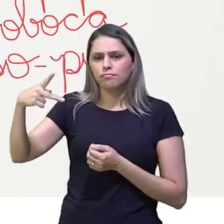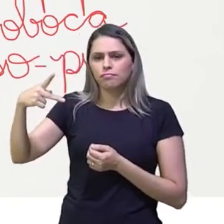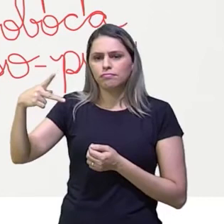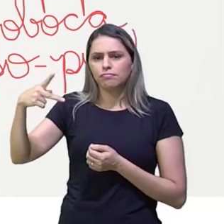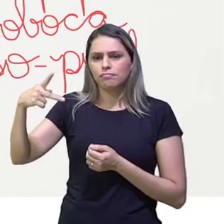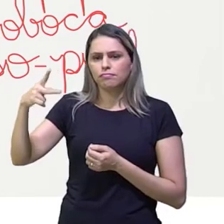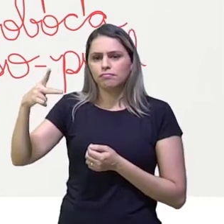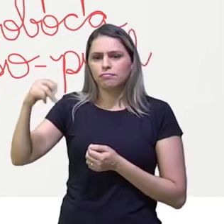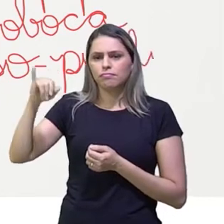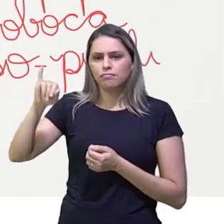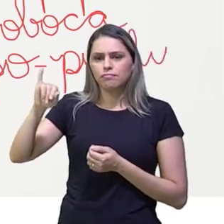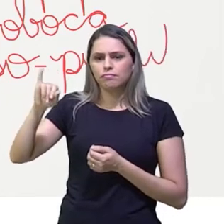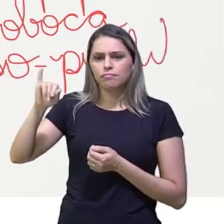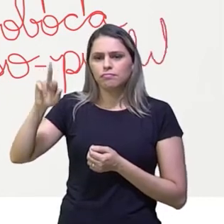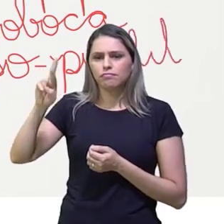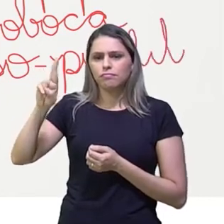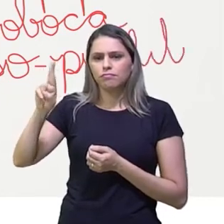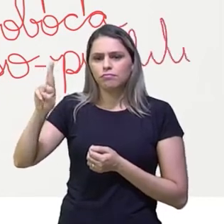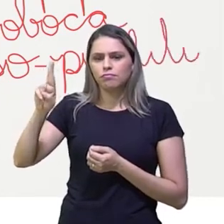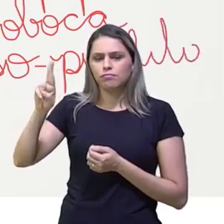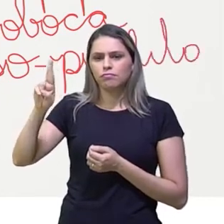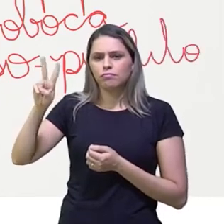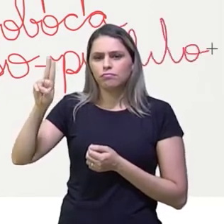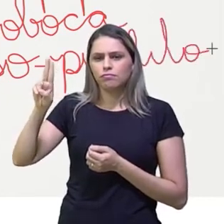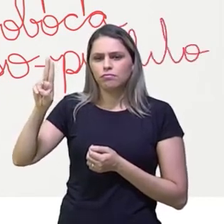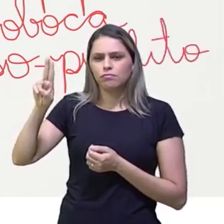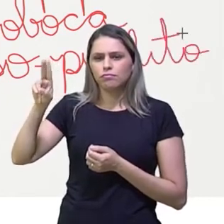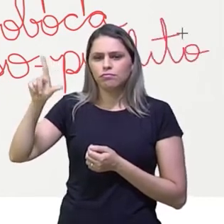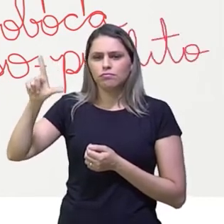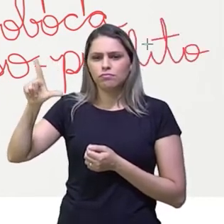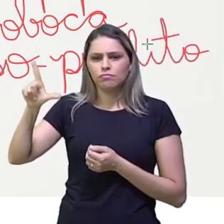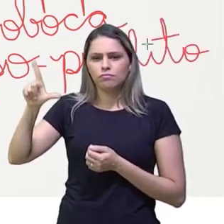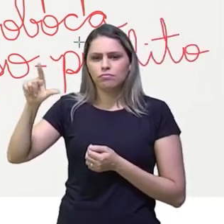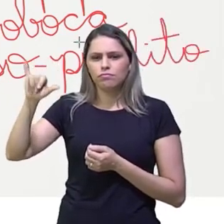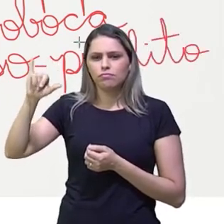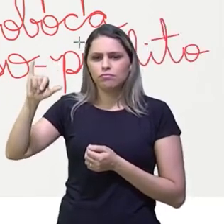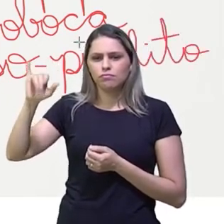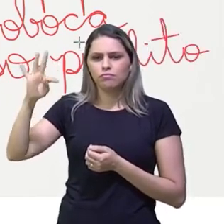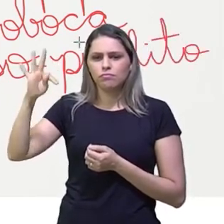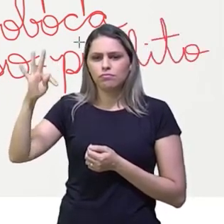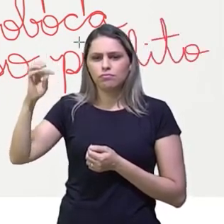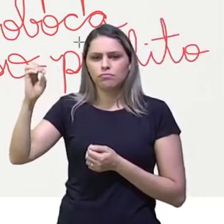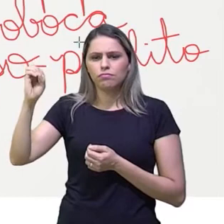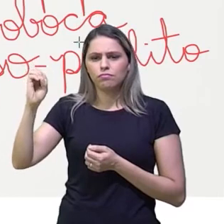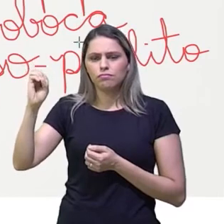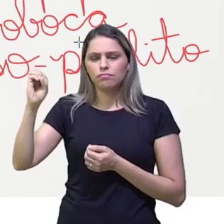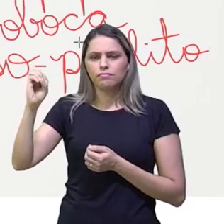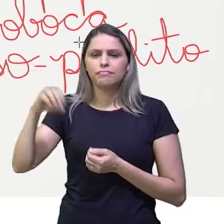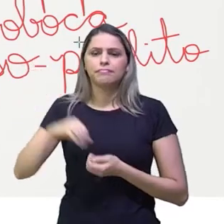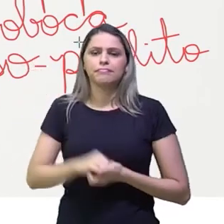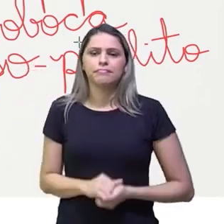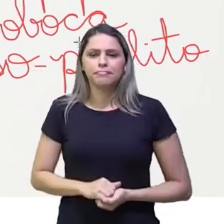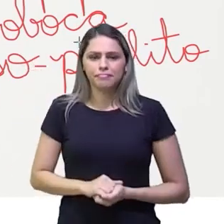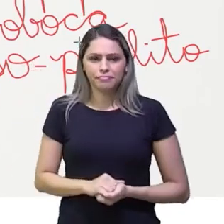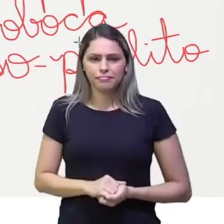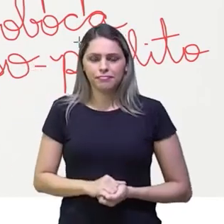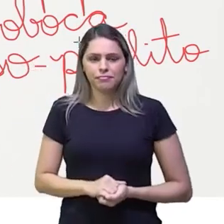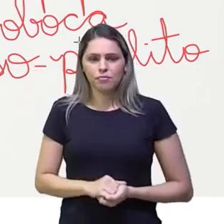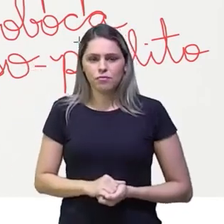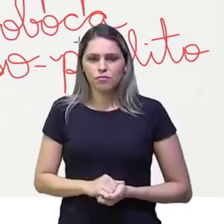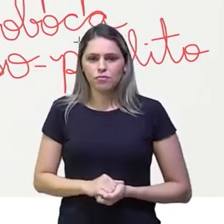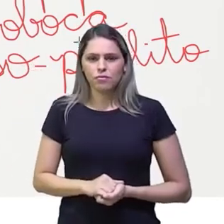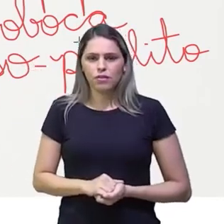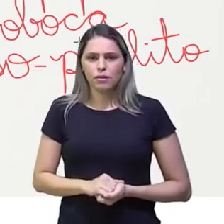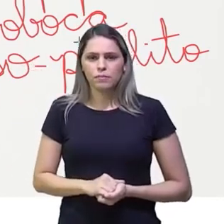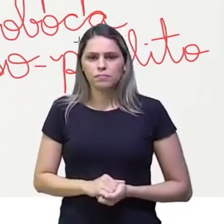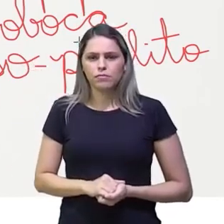Ru. Li. To. Muito bem. Com P. Vamos lá, nossa última letrinha que às